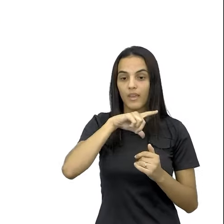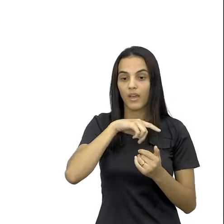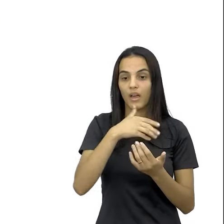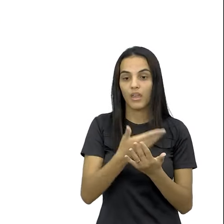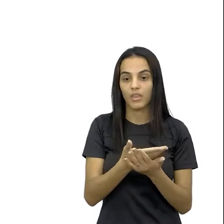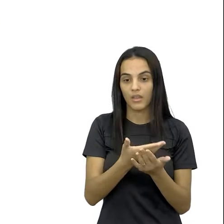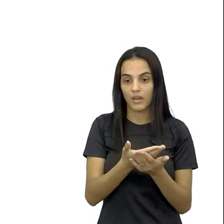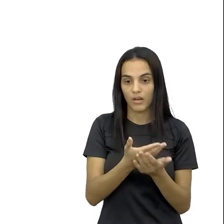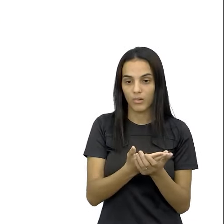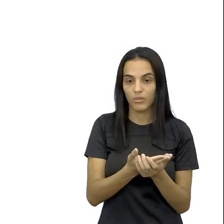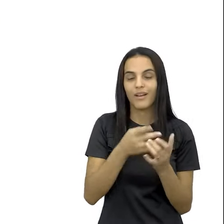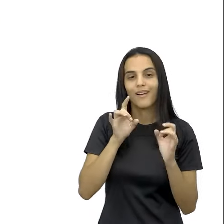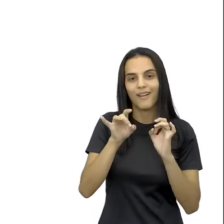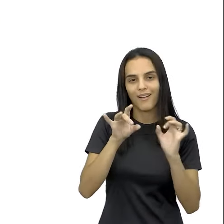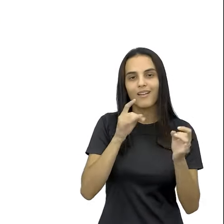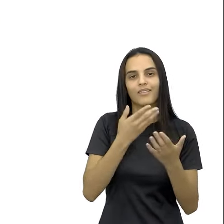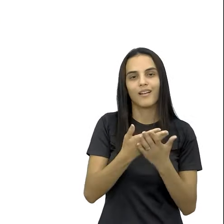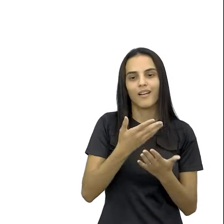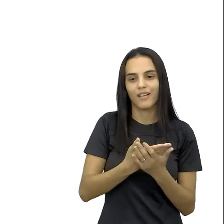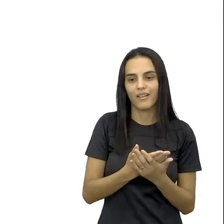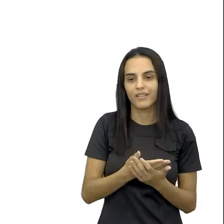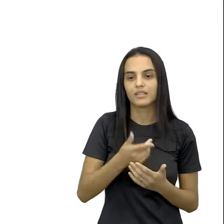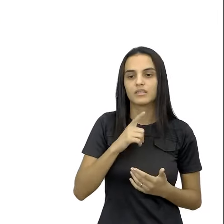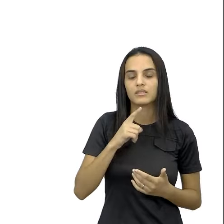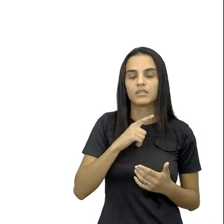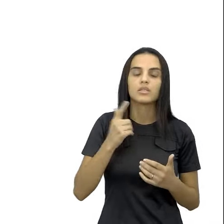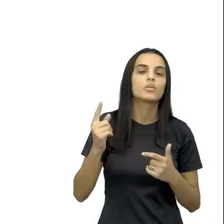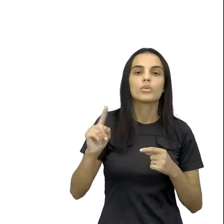aulas, tá? E cada aula dessa tem um